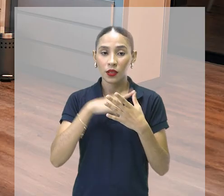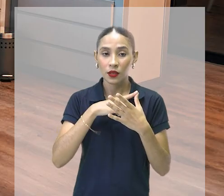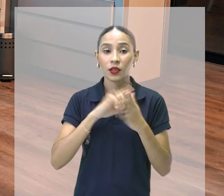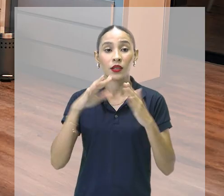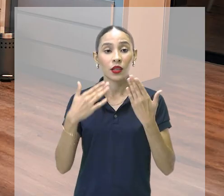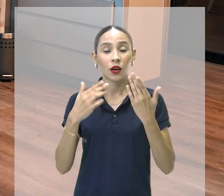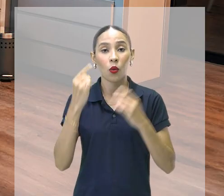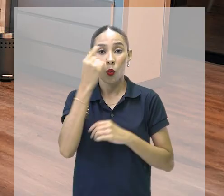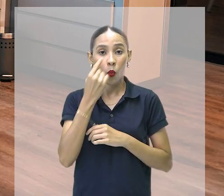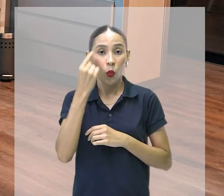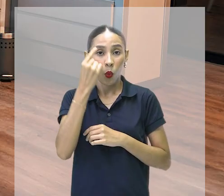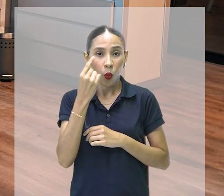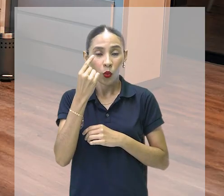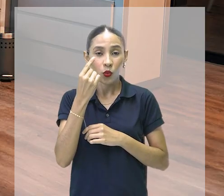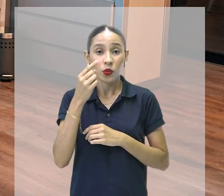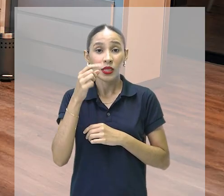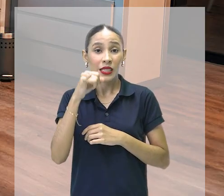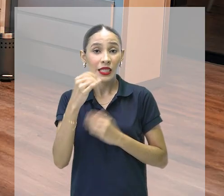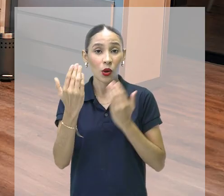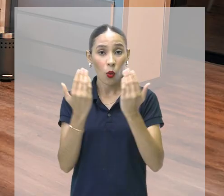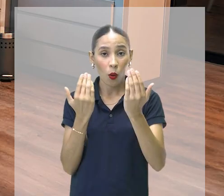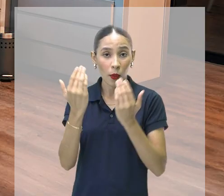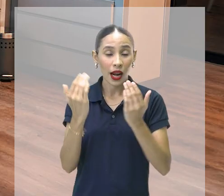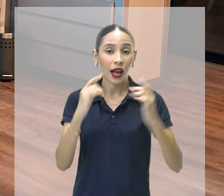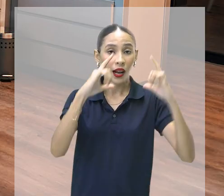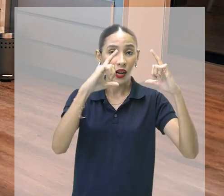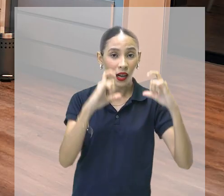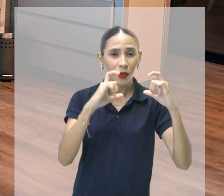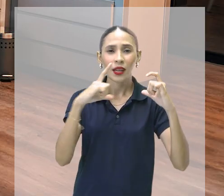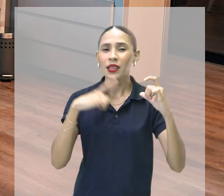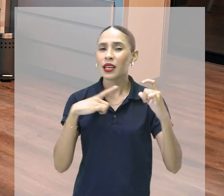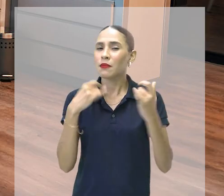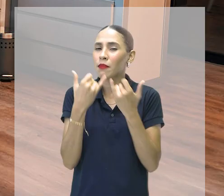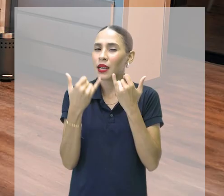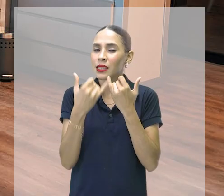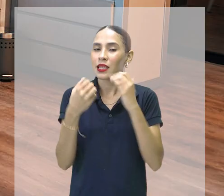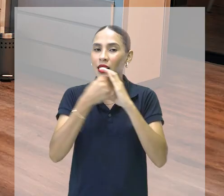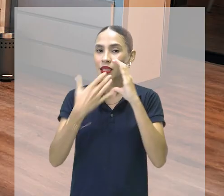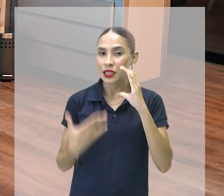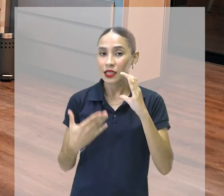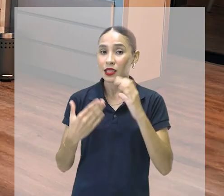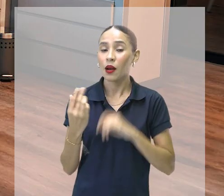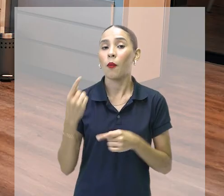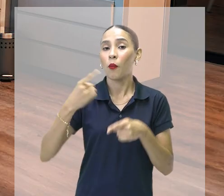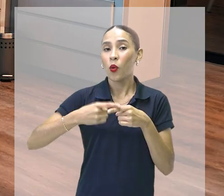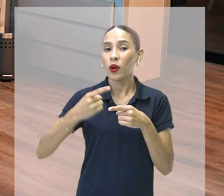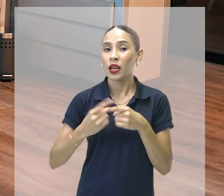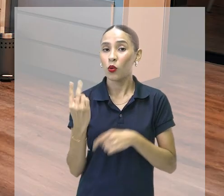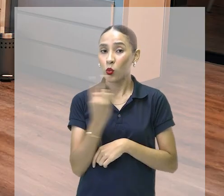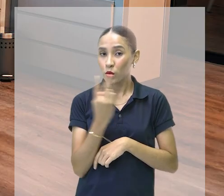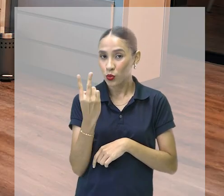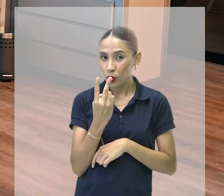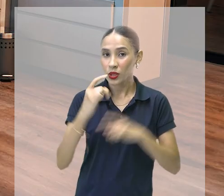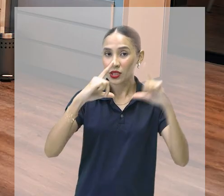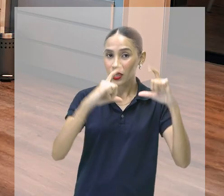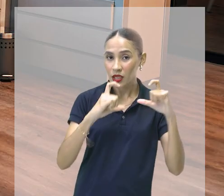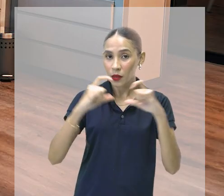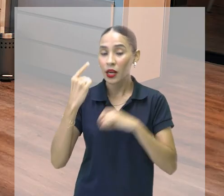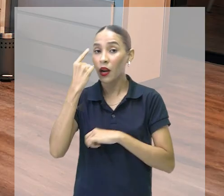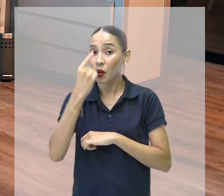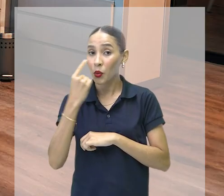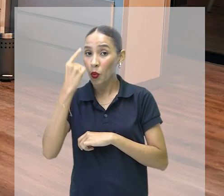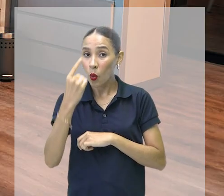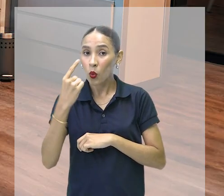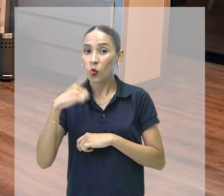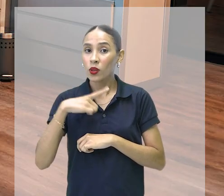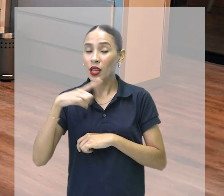têm muito em comum. Ambos são sistemas que capturam a luz para formar imagens. No